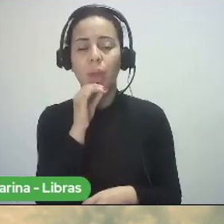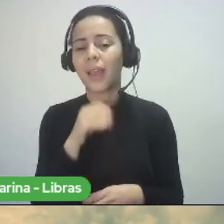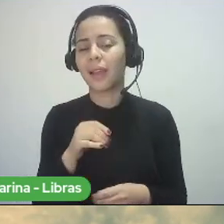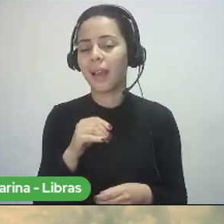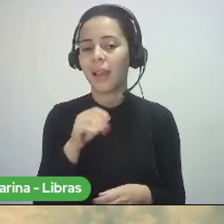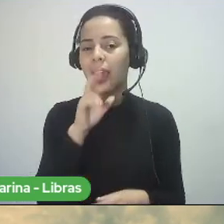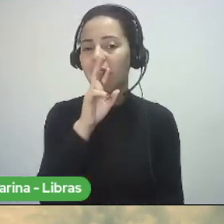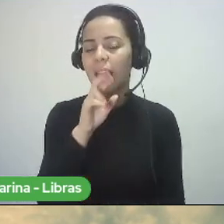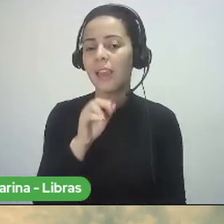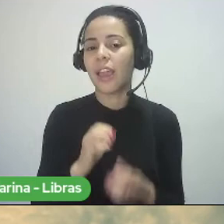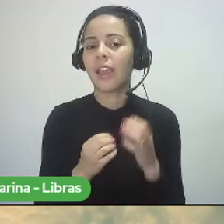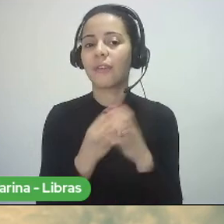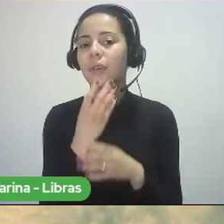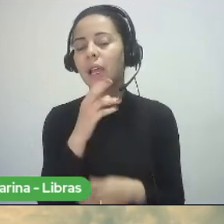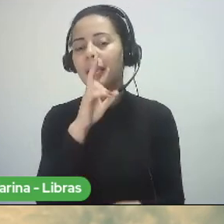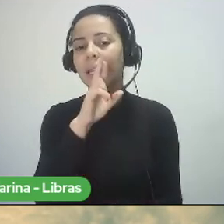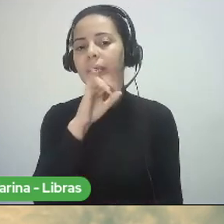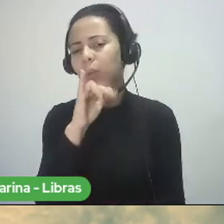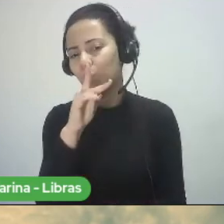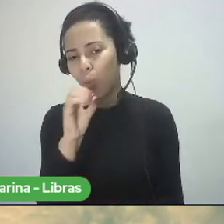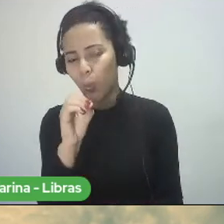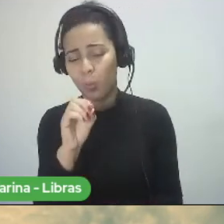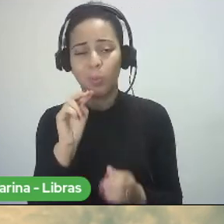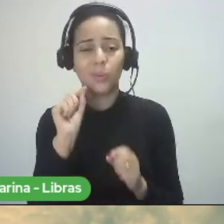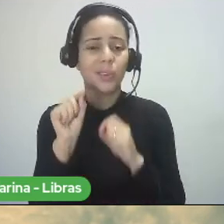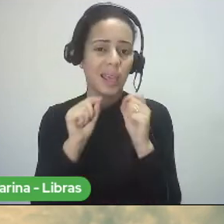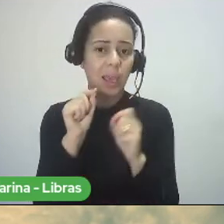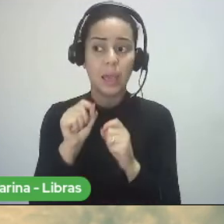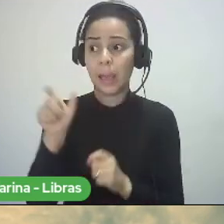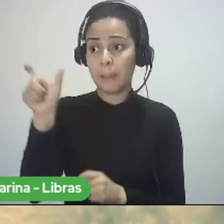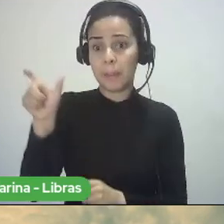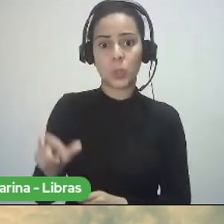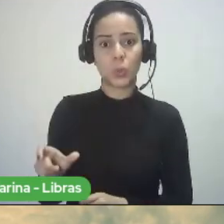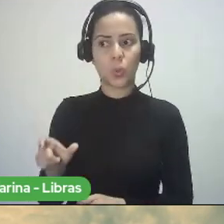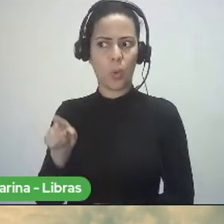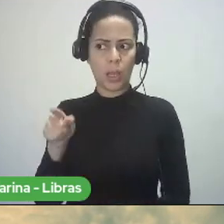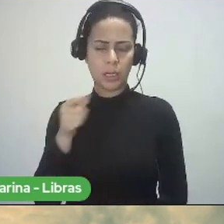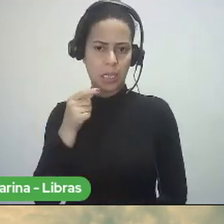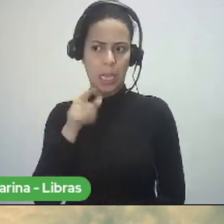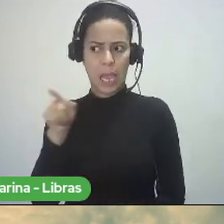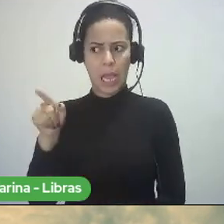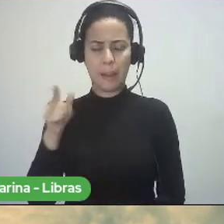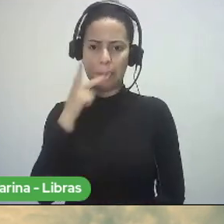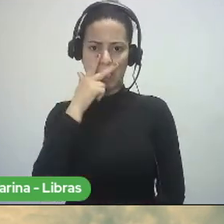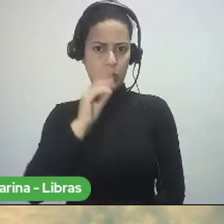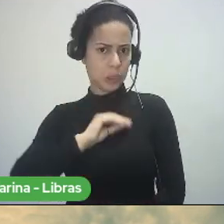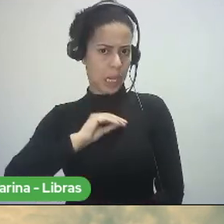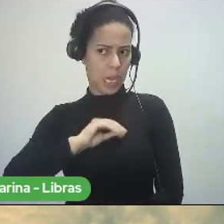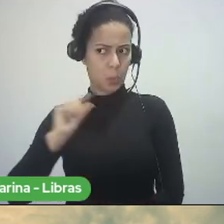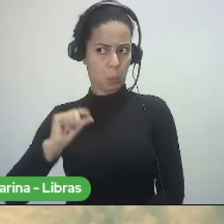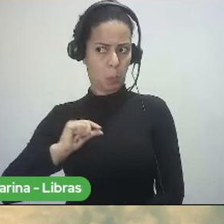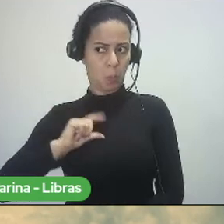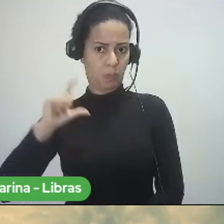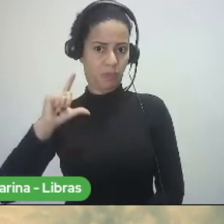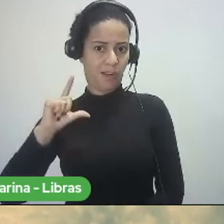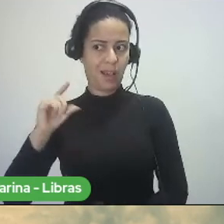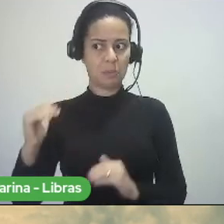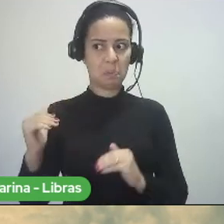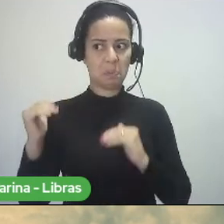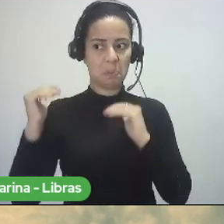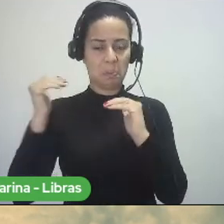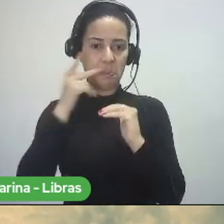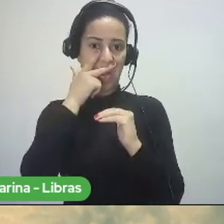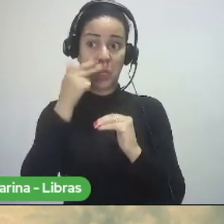efeito da opinião da pessoa mais bem paga que está na sala. Existe uma tendência natural das pessoas seguirem a opinião